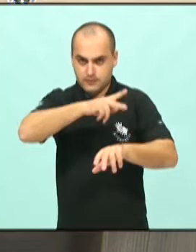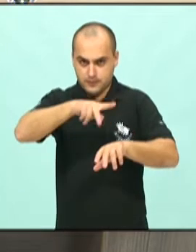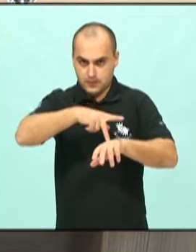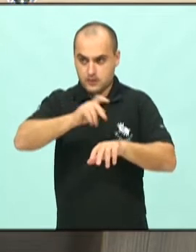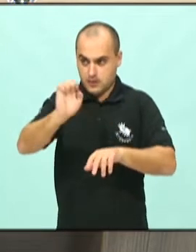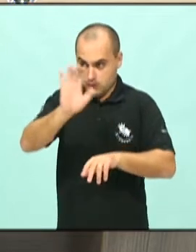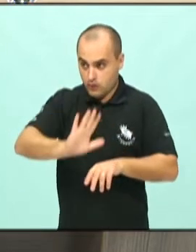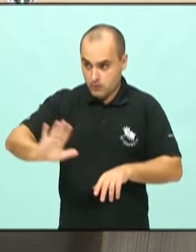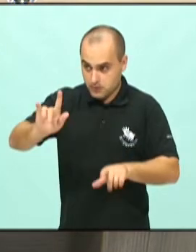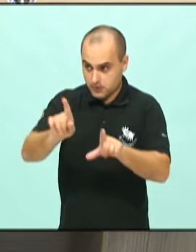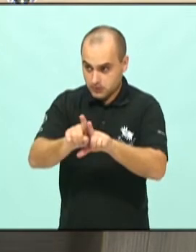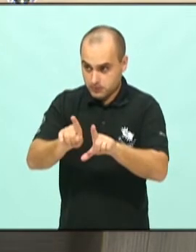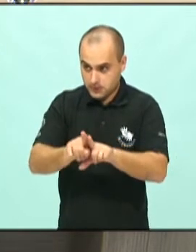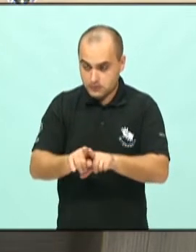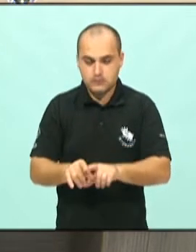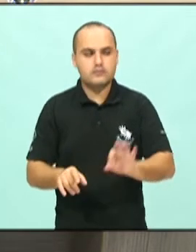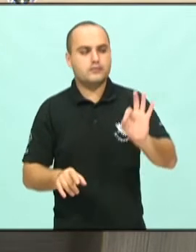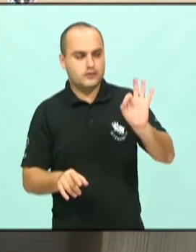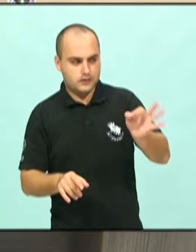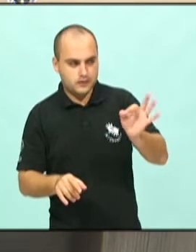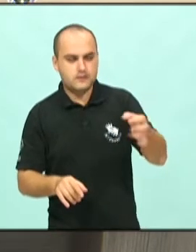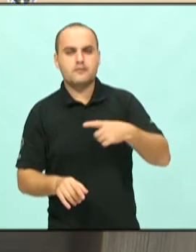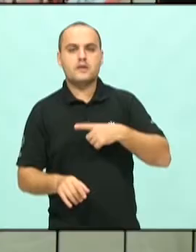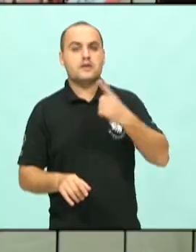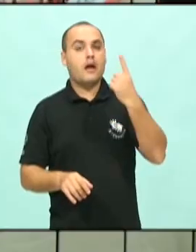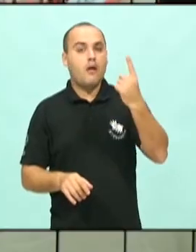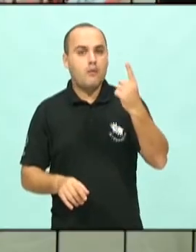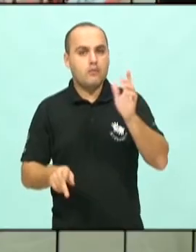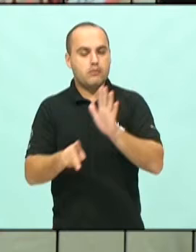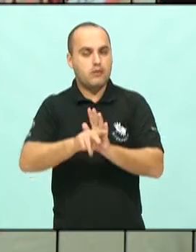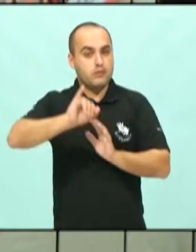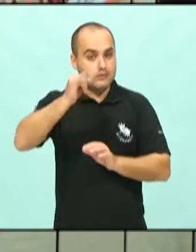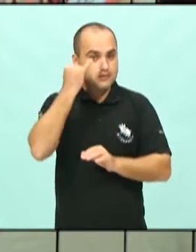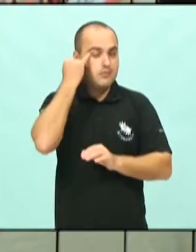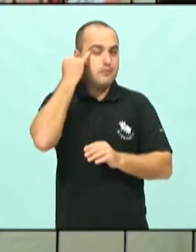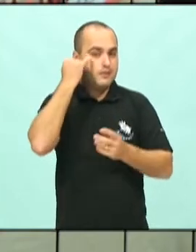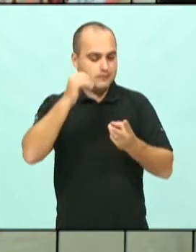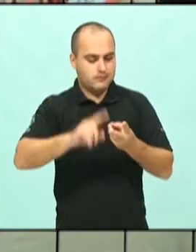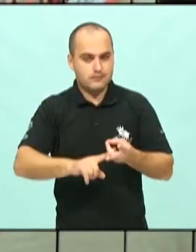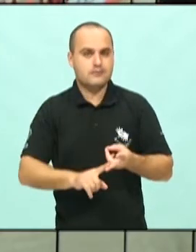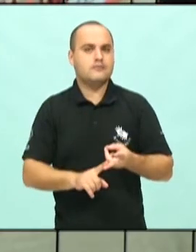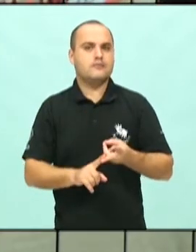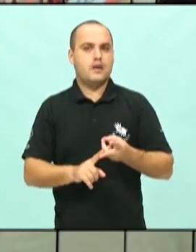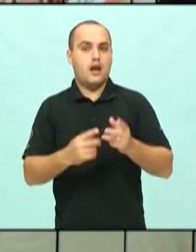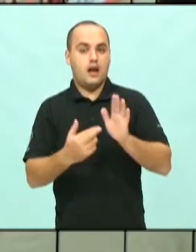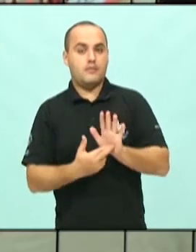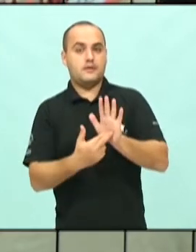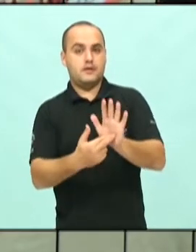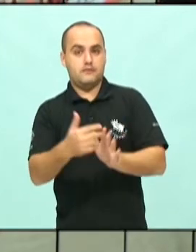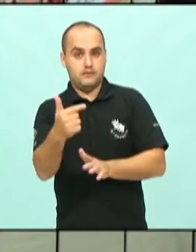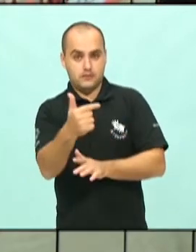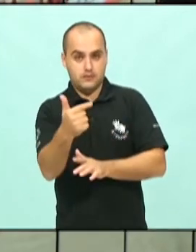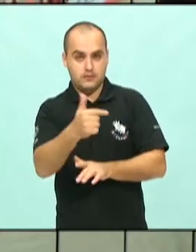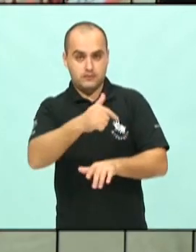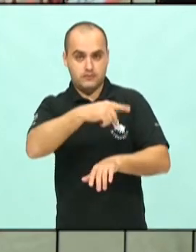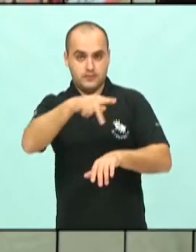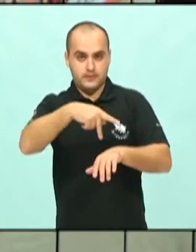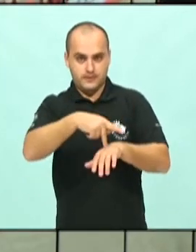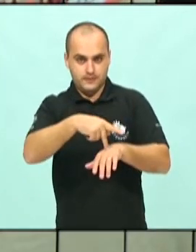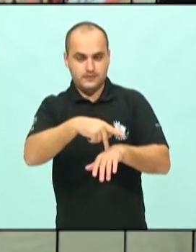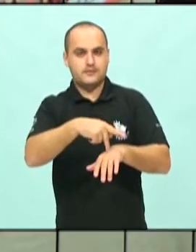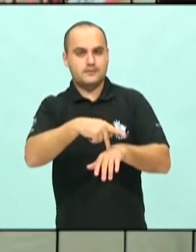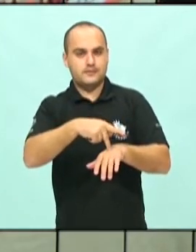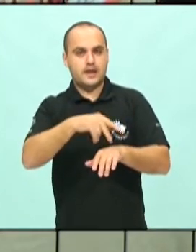Europa também. Isso, né? mesmo. Então tínhamos um violonista do Japão, um violonista que representava 2 países, é um italiano que reside na